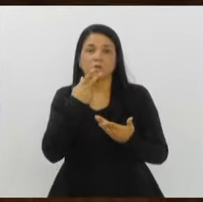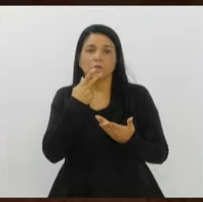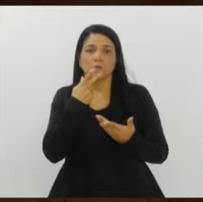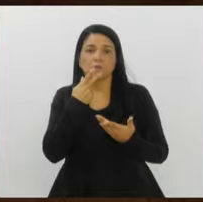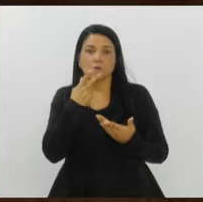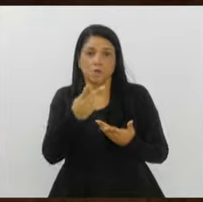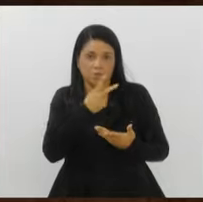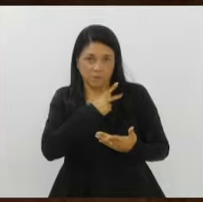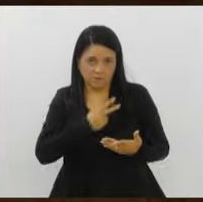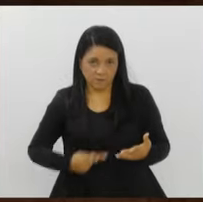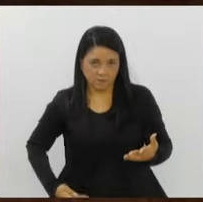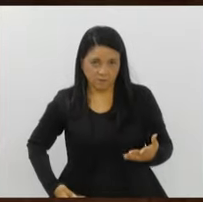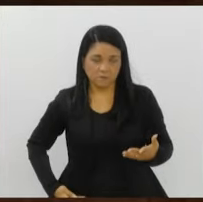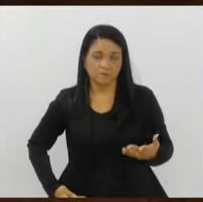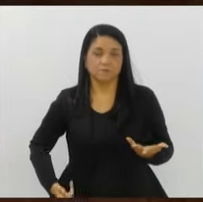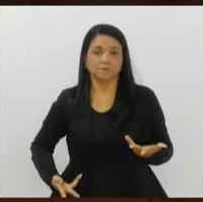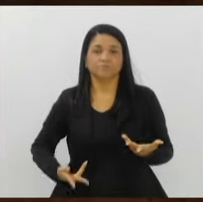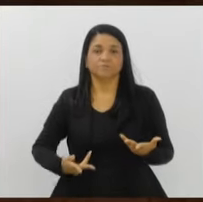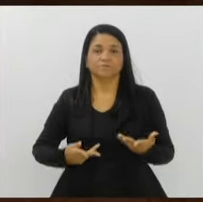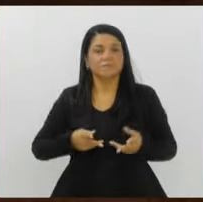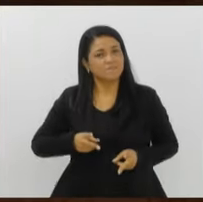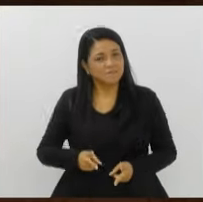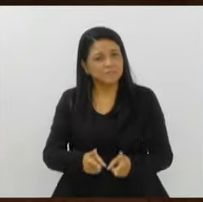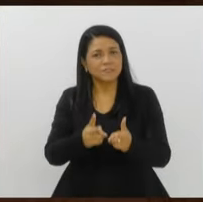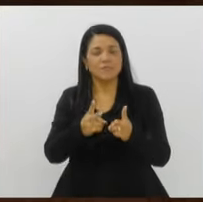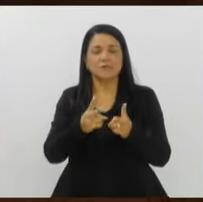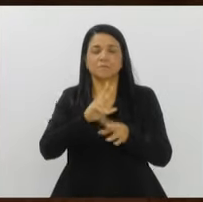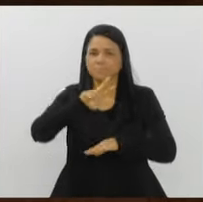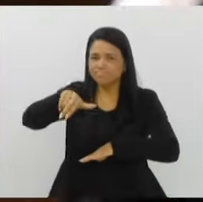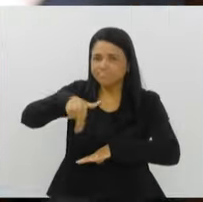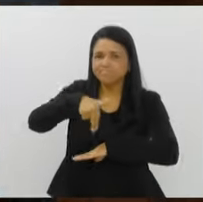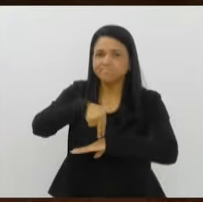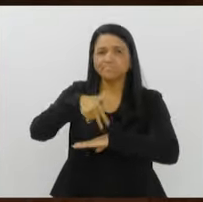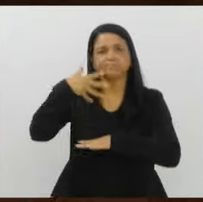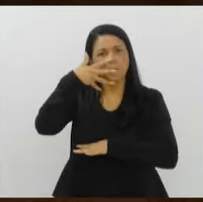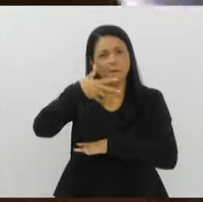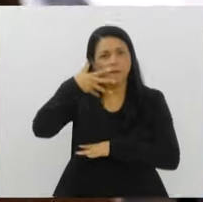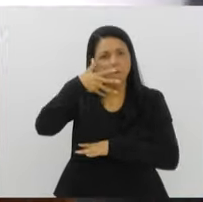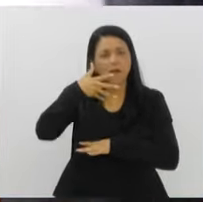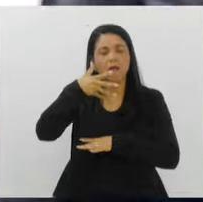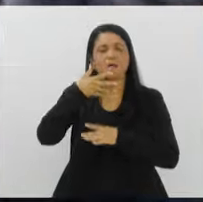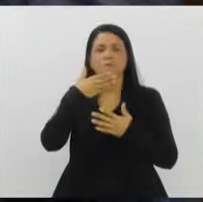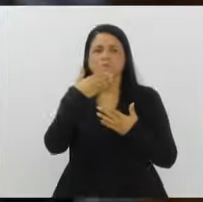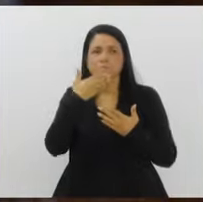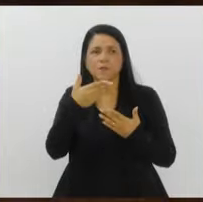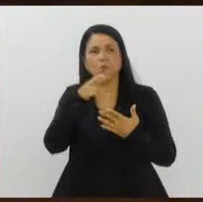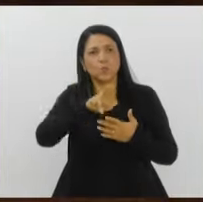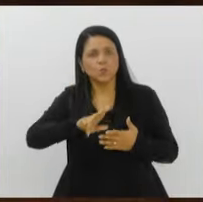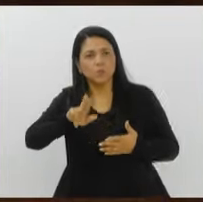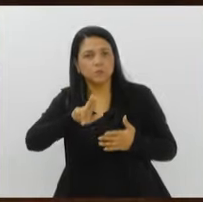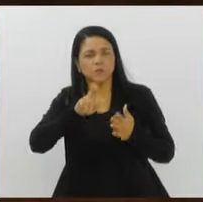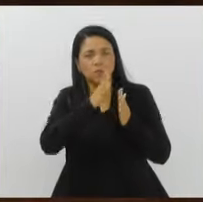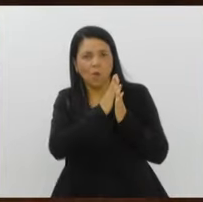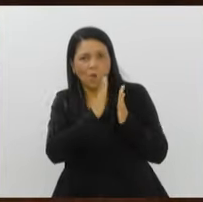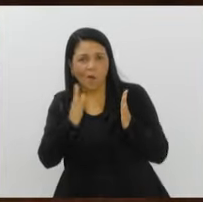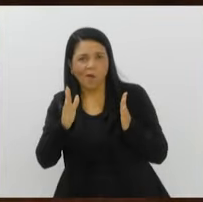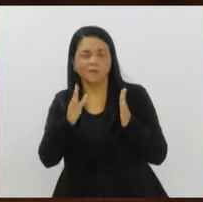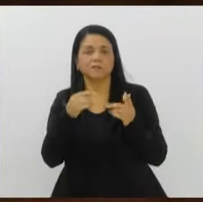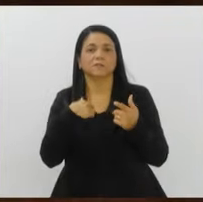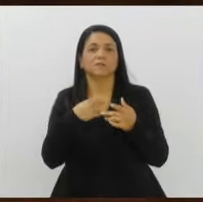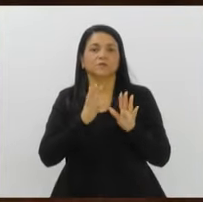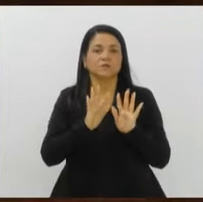falando constantemente aqui na tribuna, utilizando pela ordem ou no expediente final